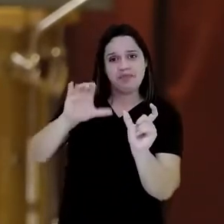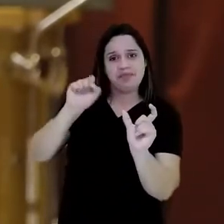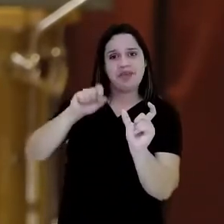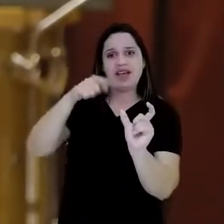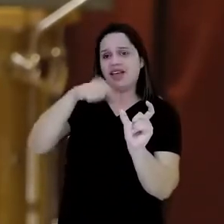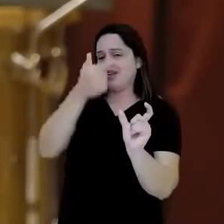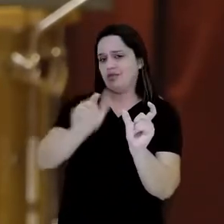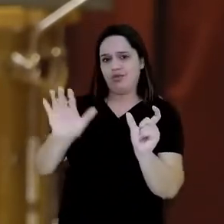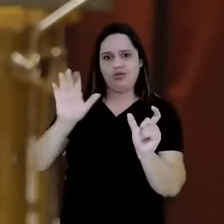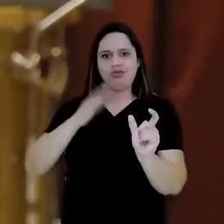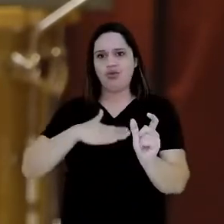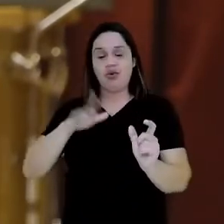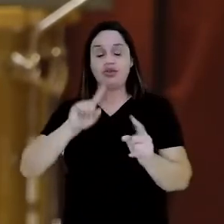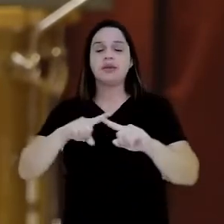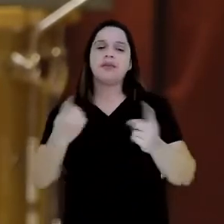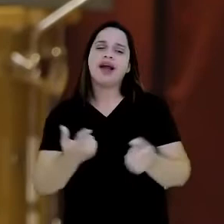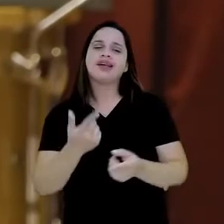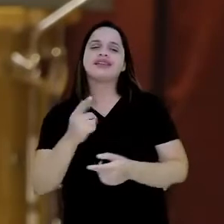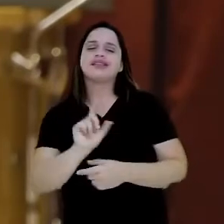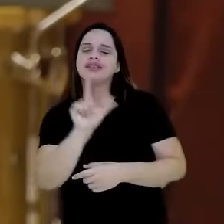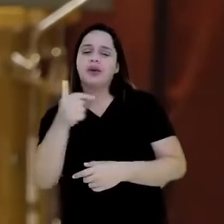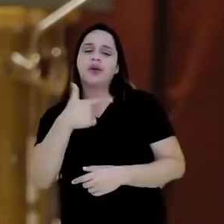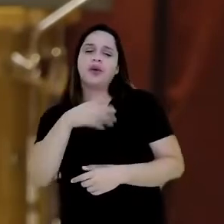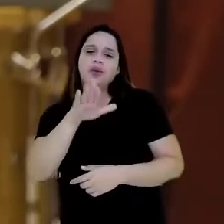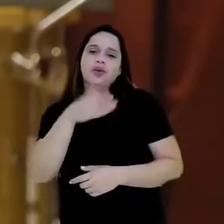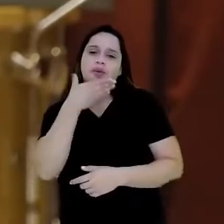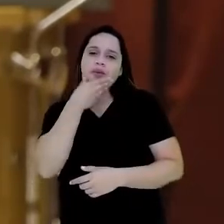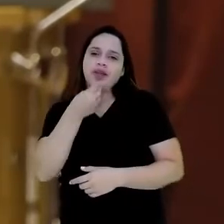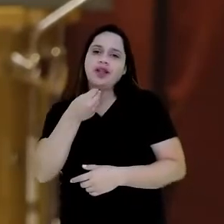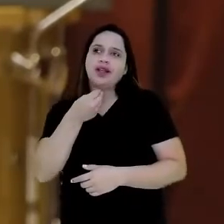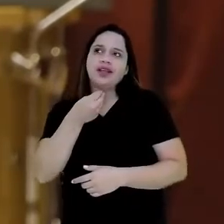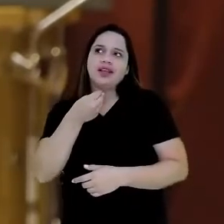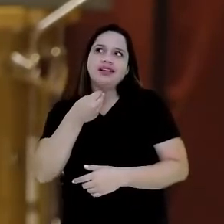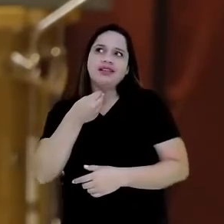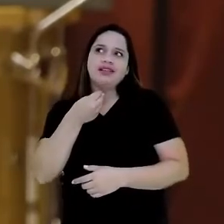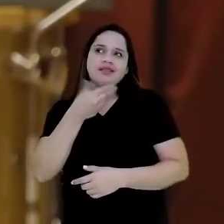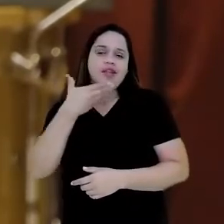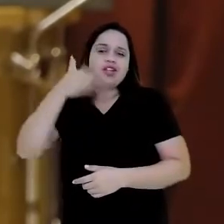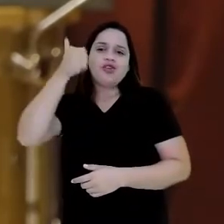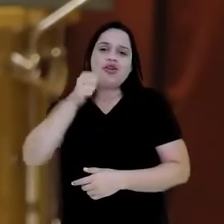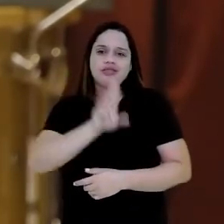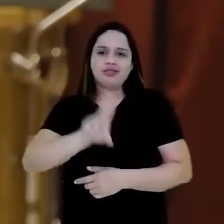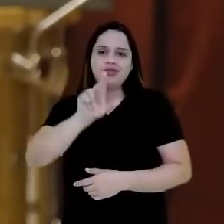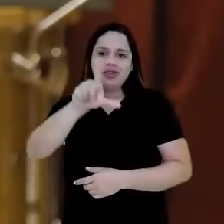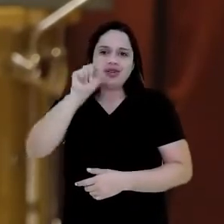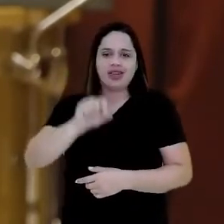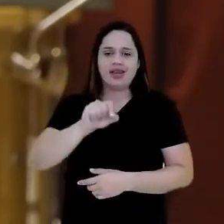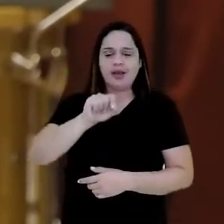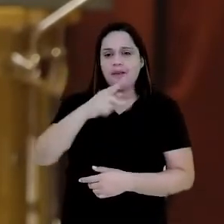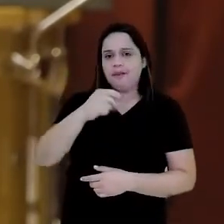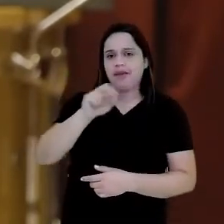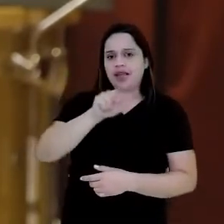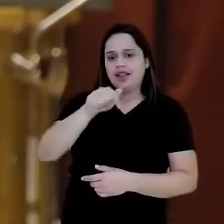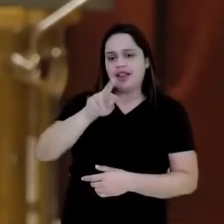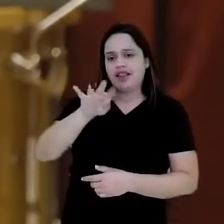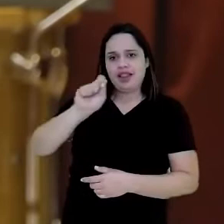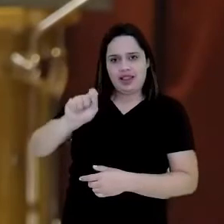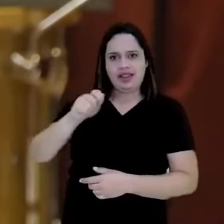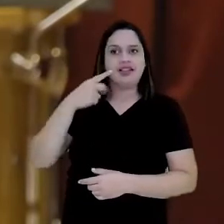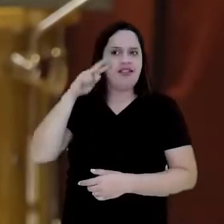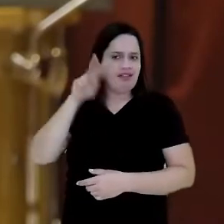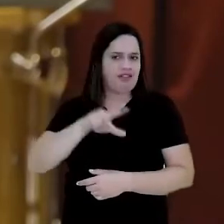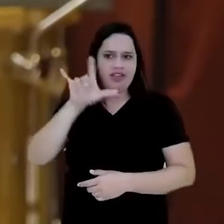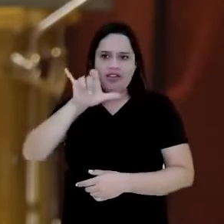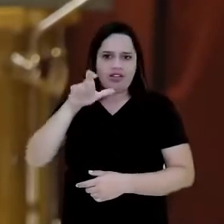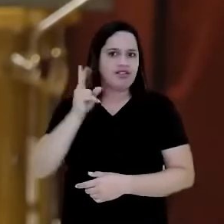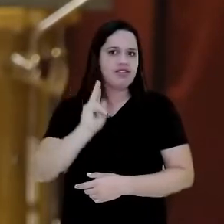muito do termo mas eu gosto falar periquita eu acho que tem que ter mais deu uma quebrada e ficou mais legal esse termo não sei lá